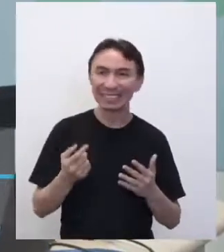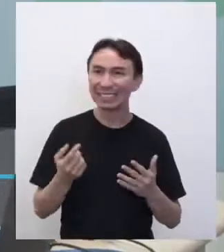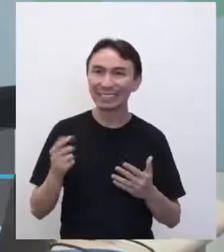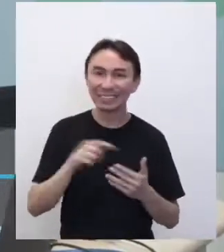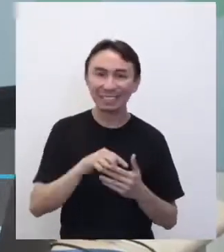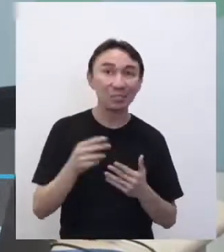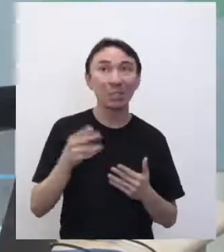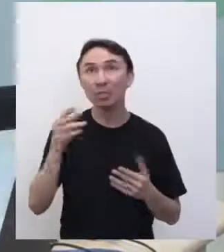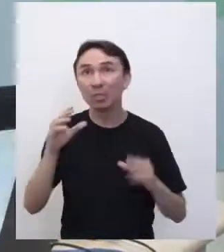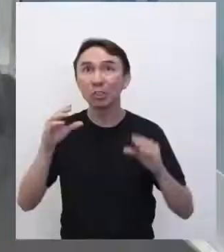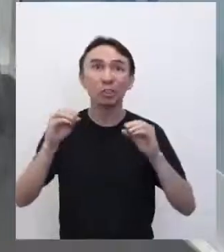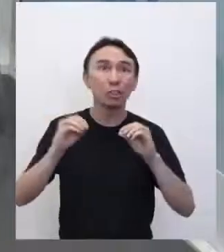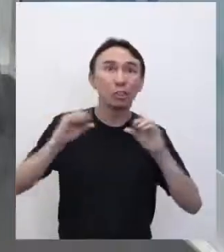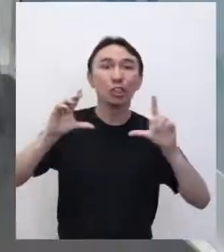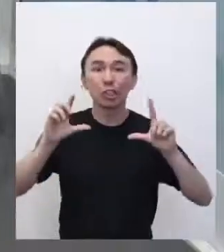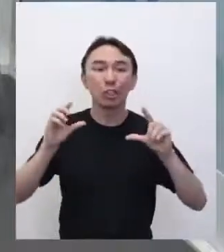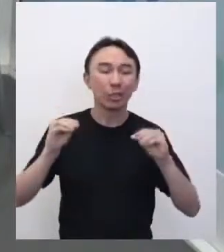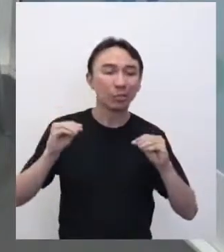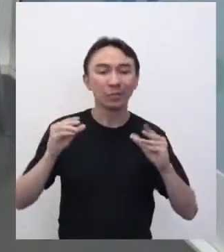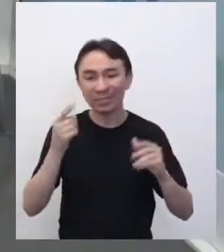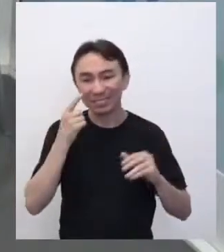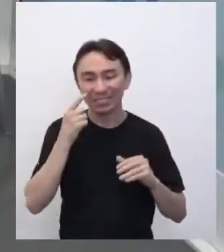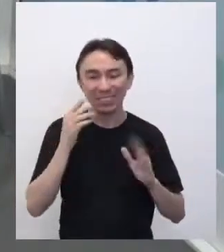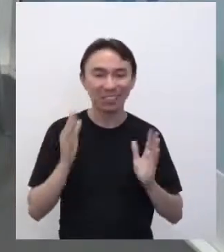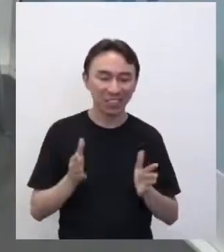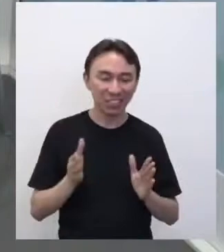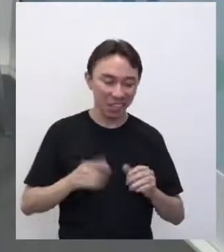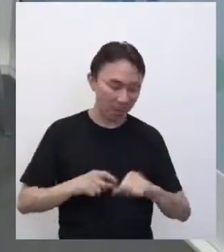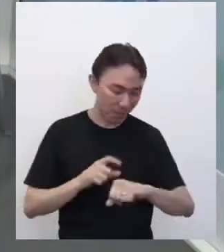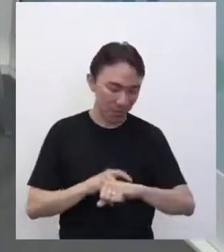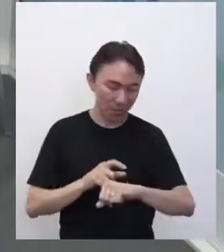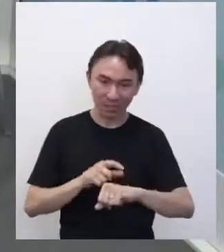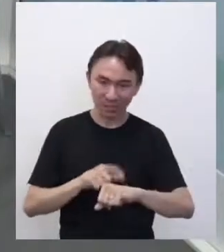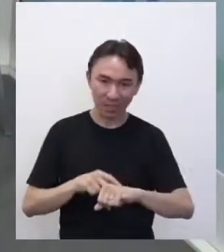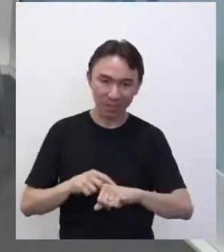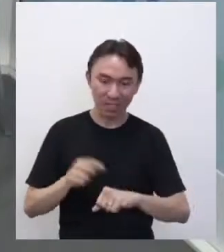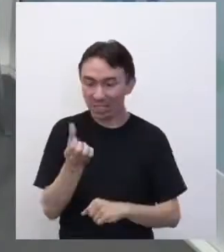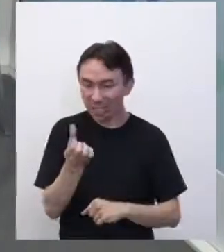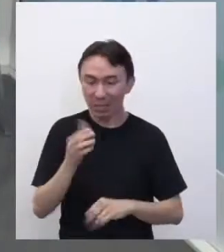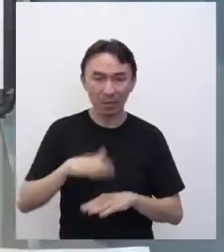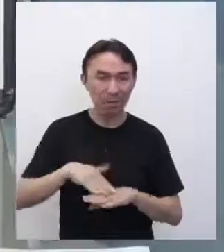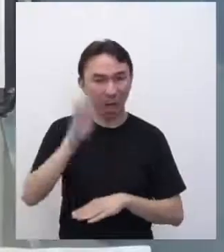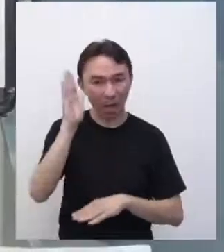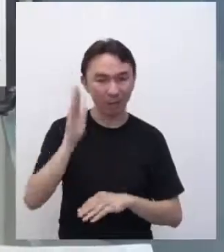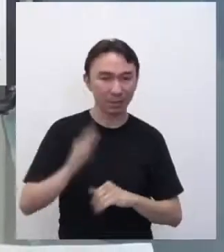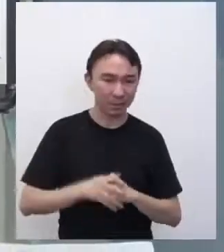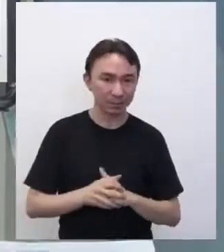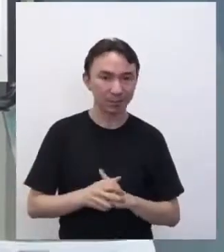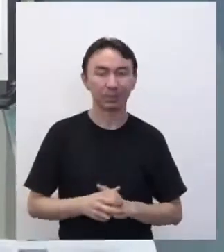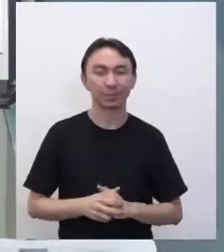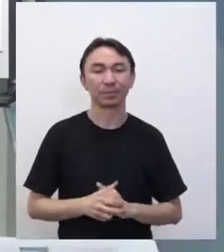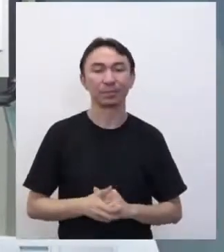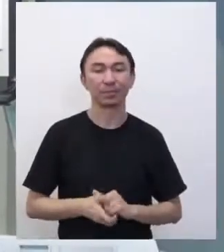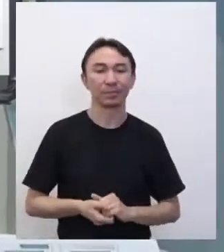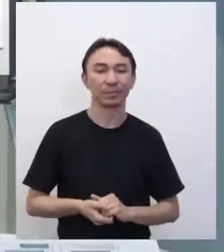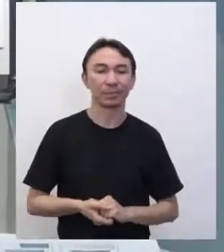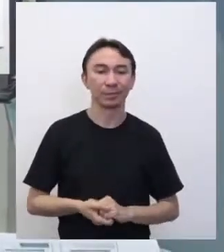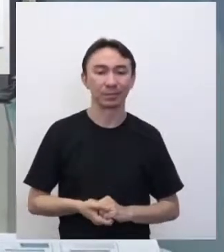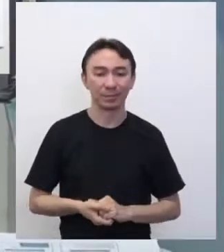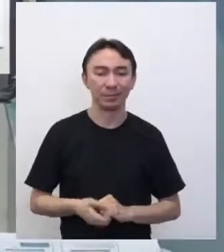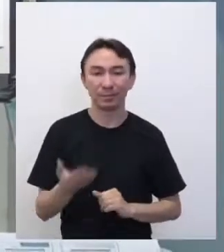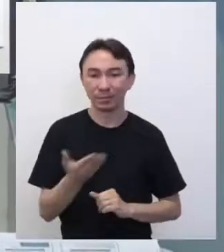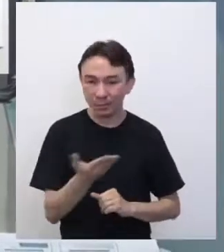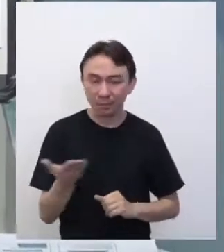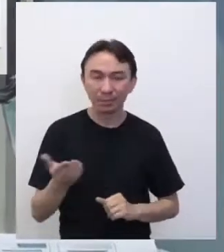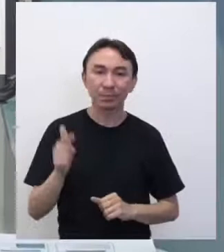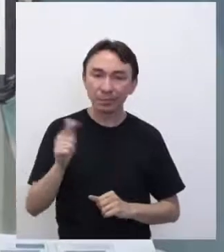se ainda é dia, se não é, but good evening. Já passamos aqui das 6, então... So, as I said, be welcome, né? Sejam muito bem-vindos aí a